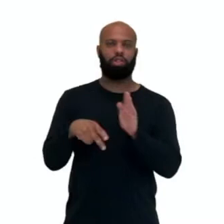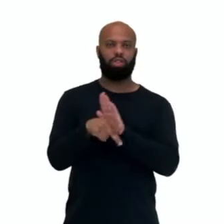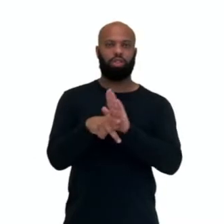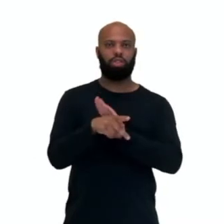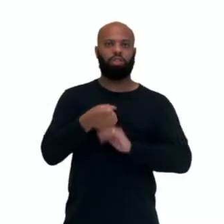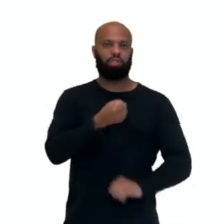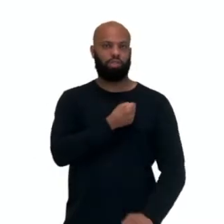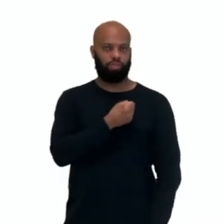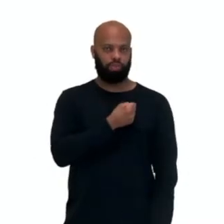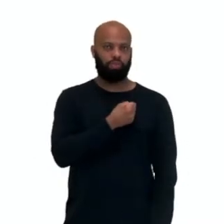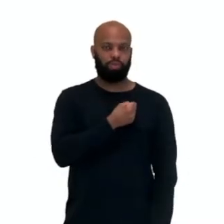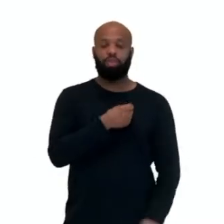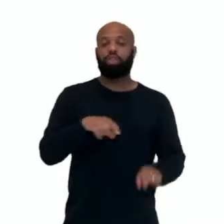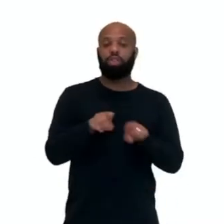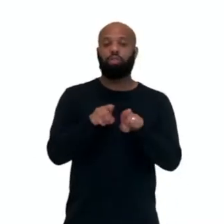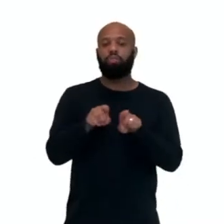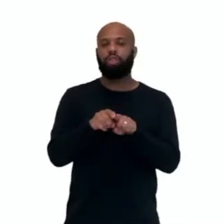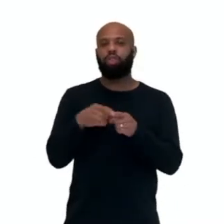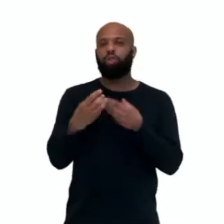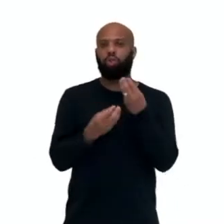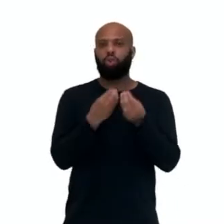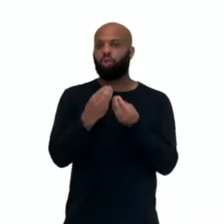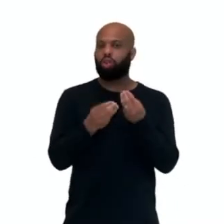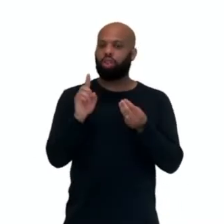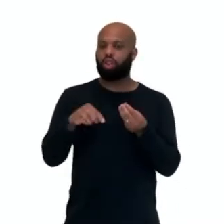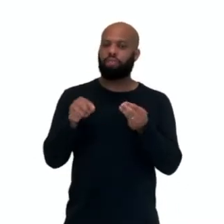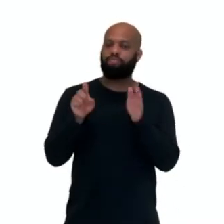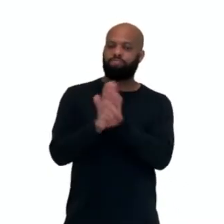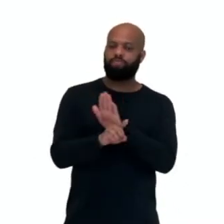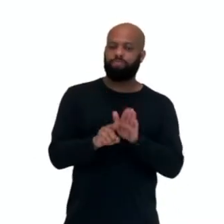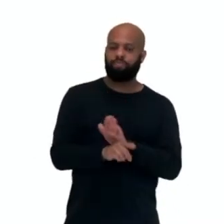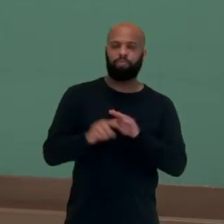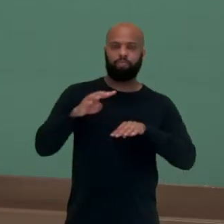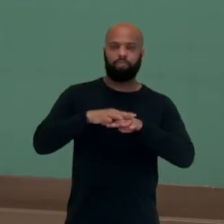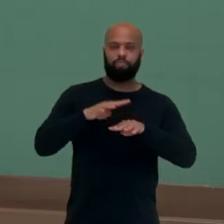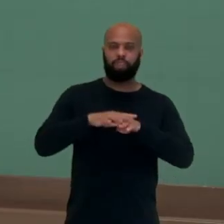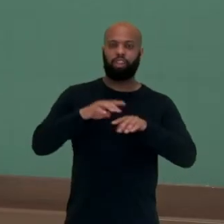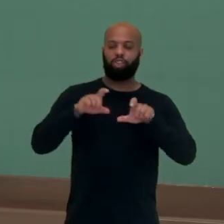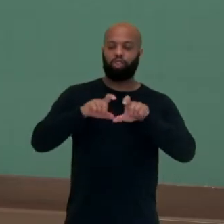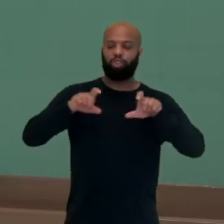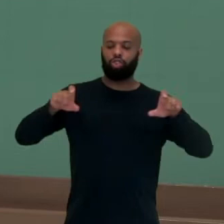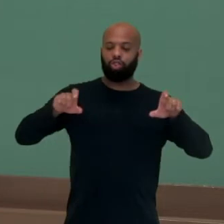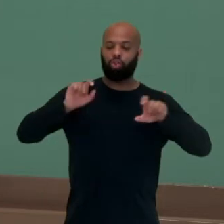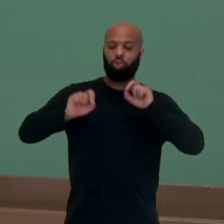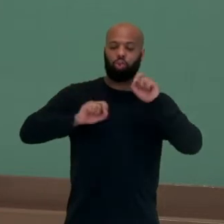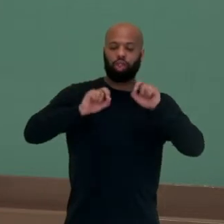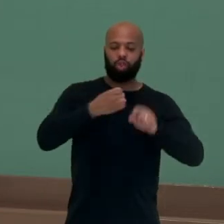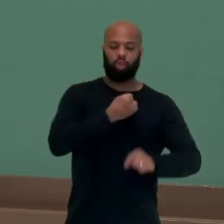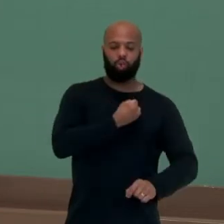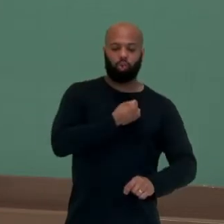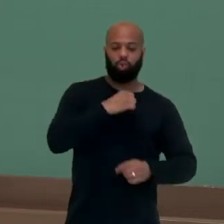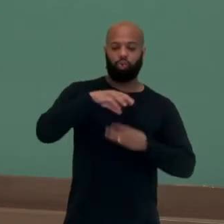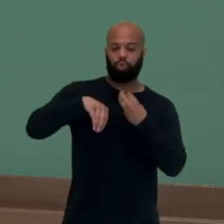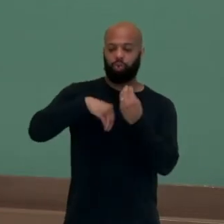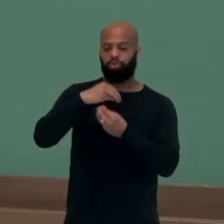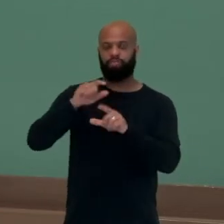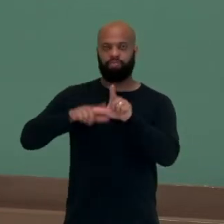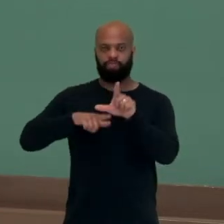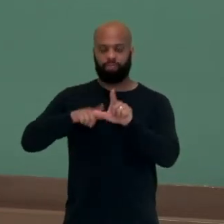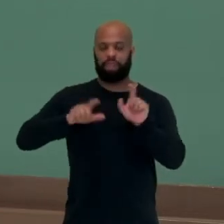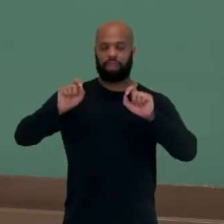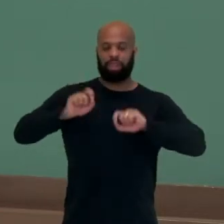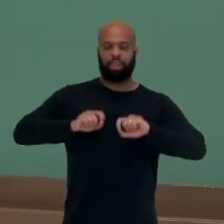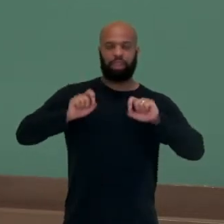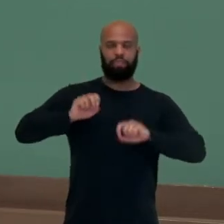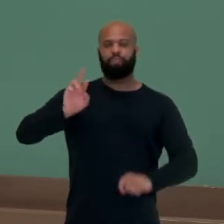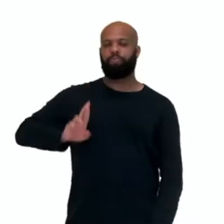resolver problemas com números complexos que tenha a forma algébrica. Então, podemos representar, lá vem